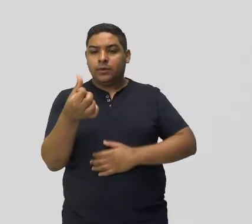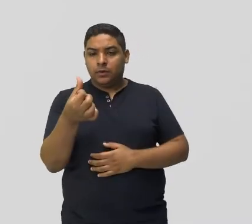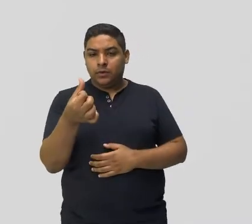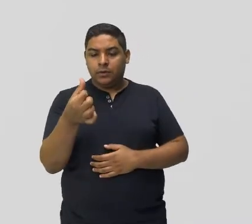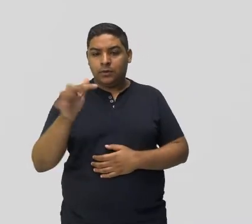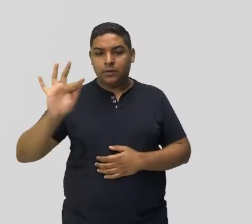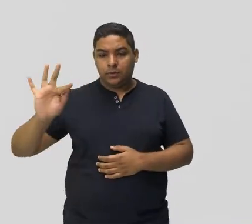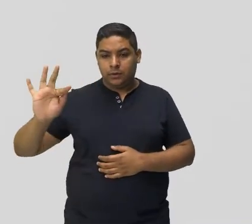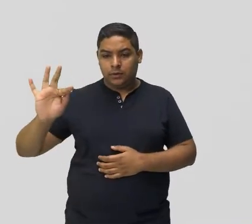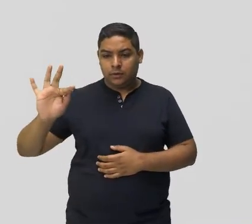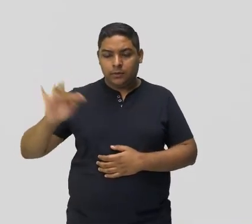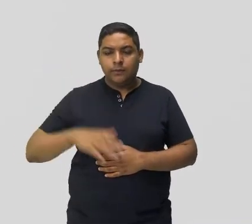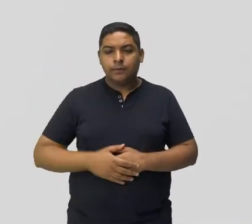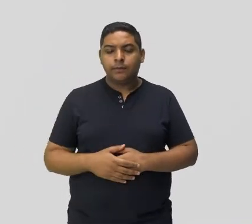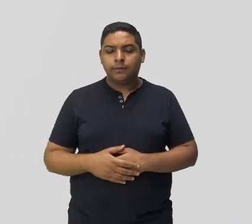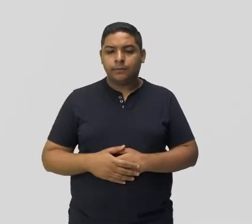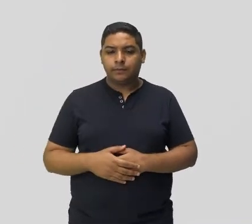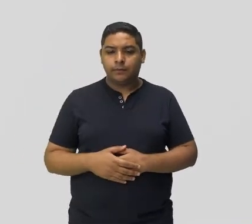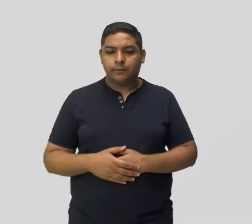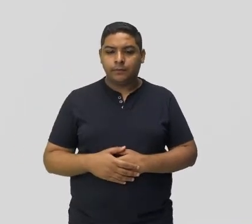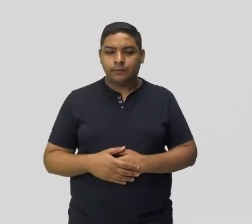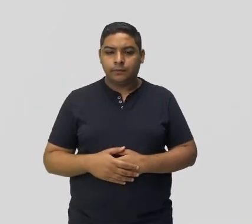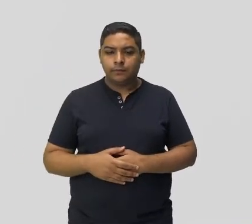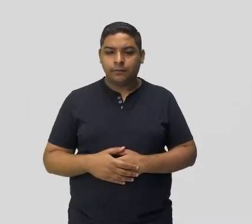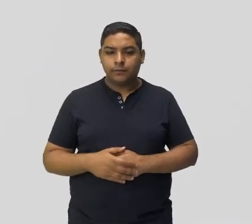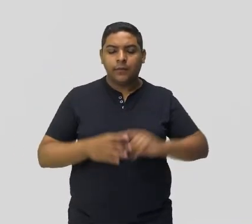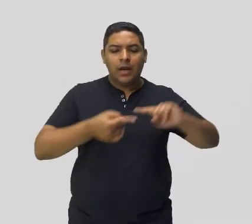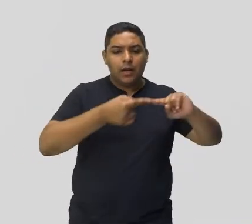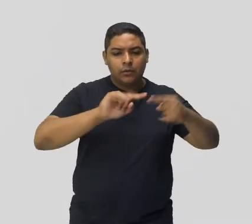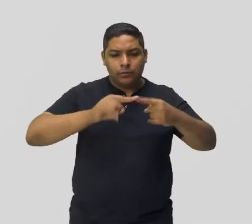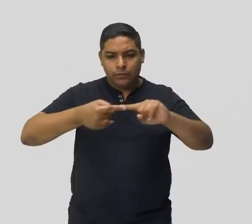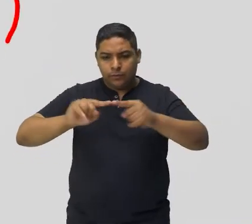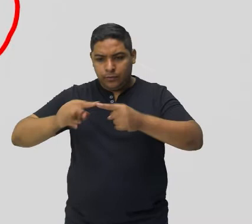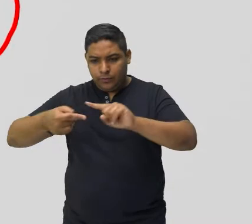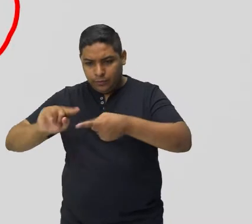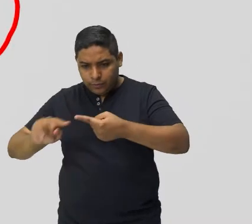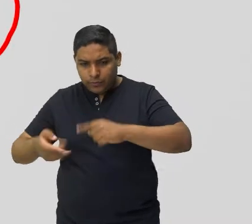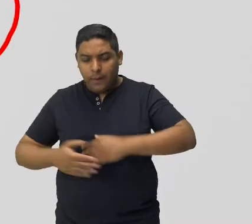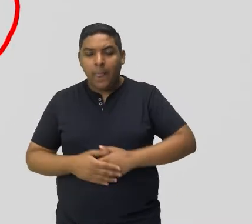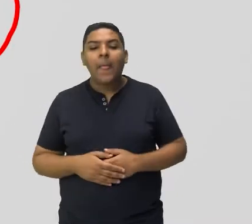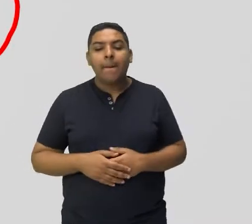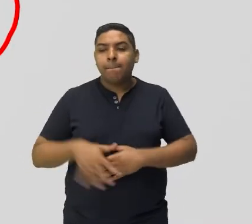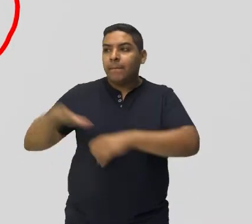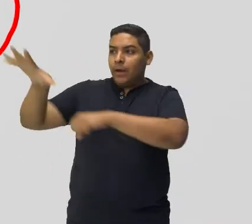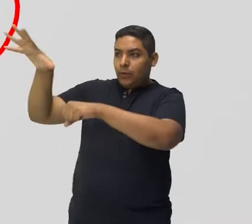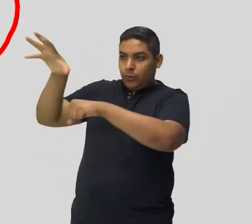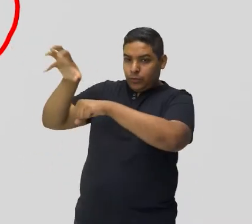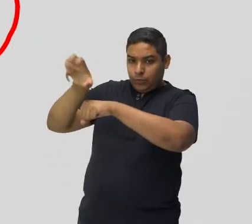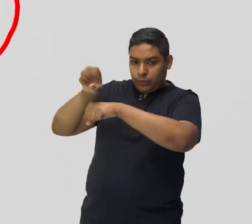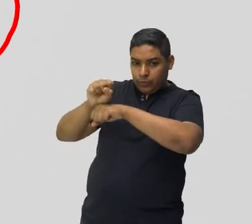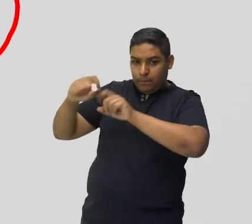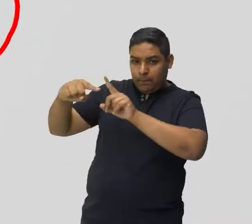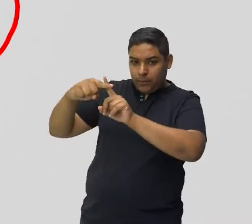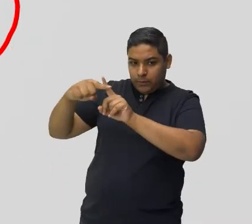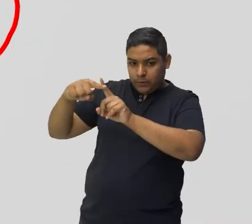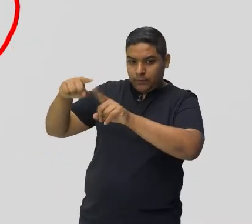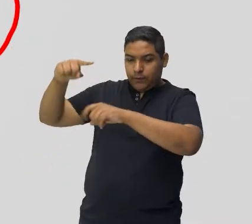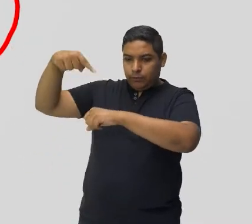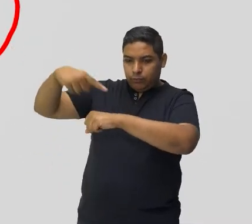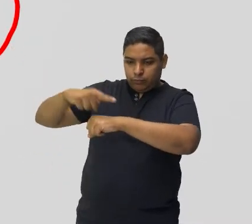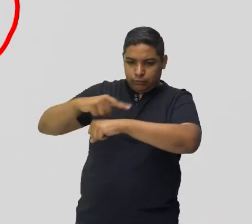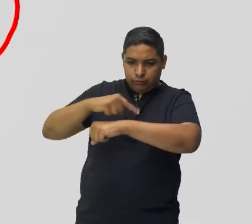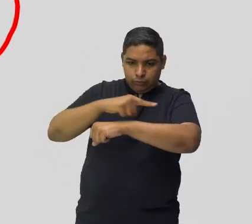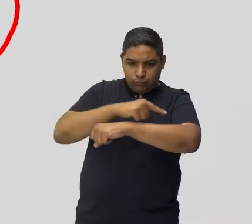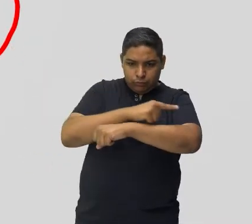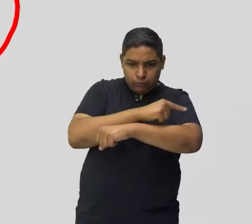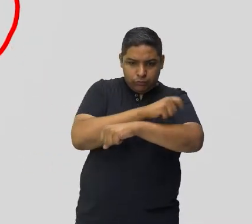nossa associação está em série? Tá, olha. Vai entrar no circuito pelo polo positivo, vai circular todinho o circuito, vai sair pelo